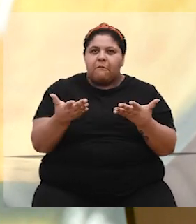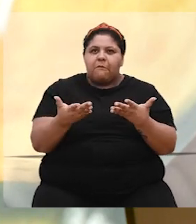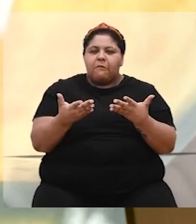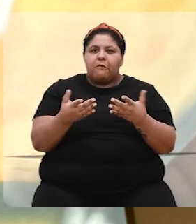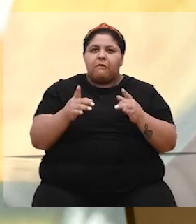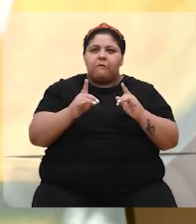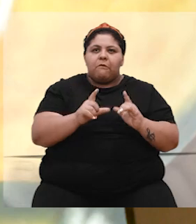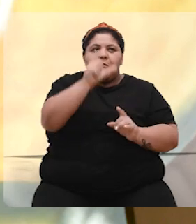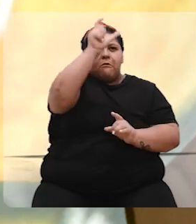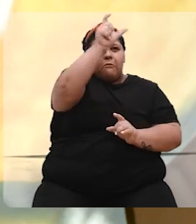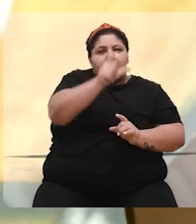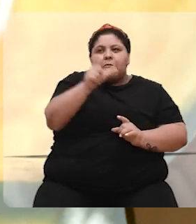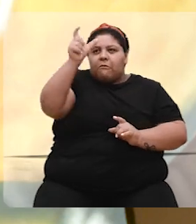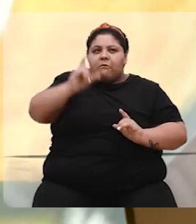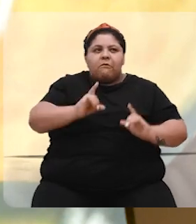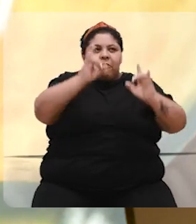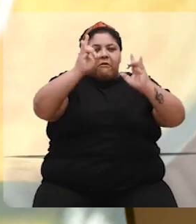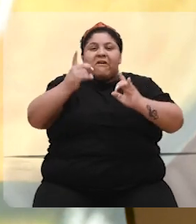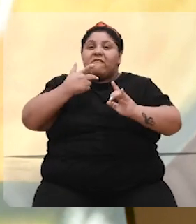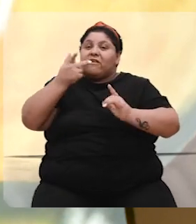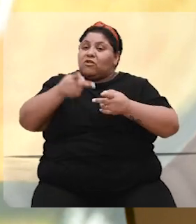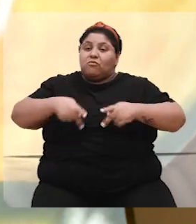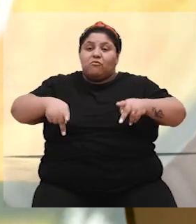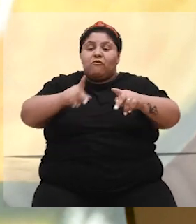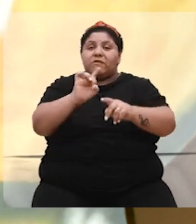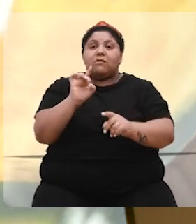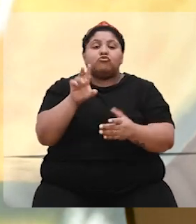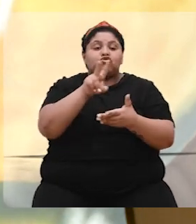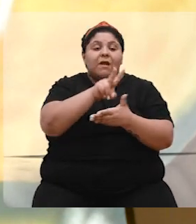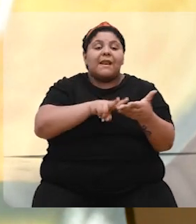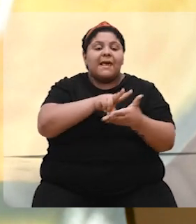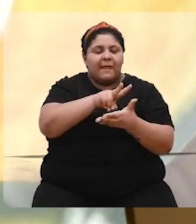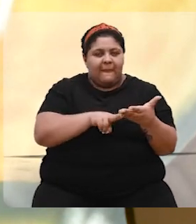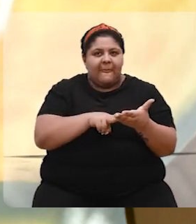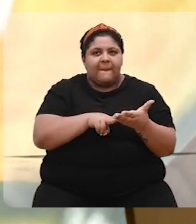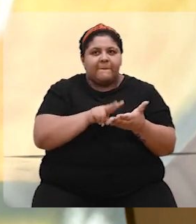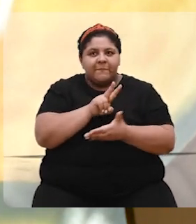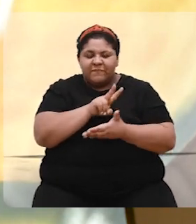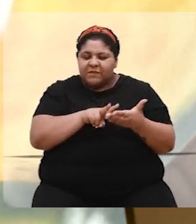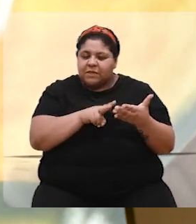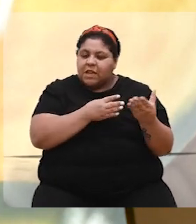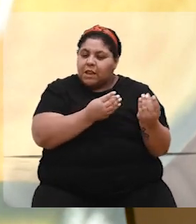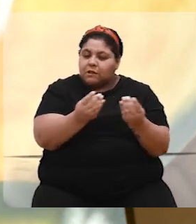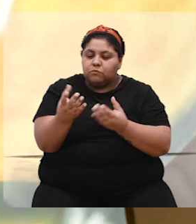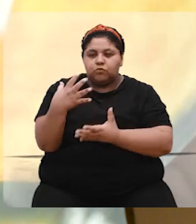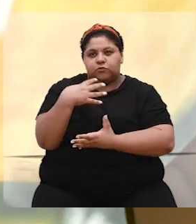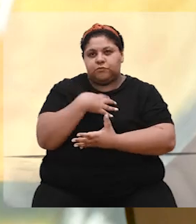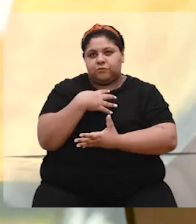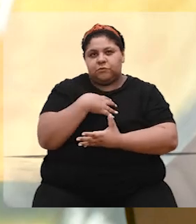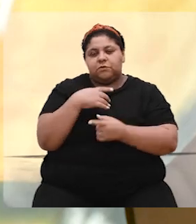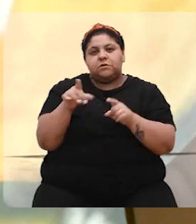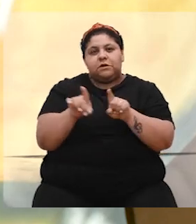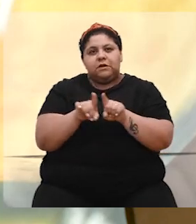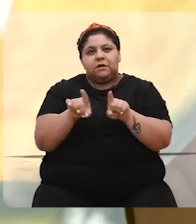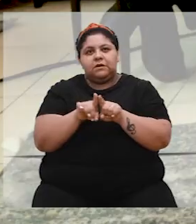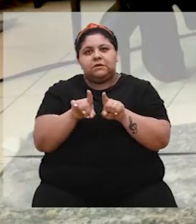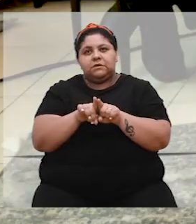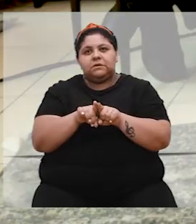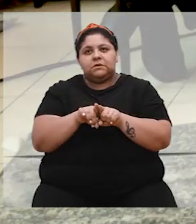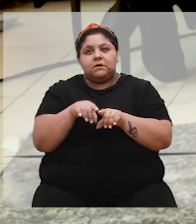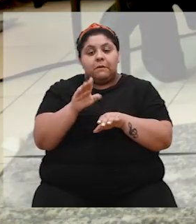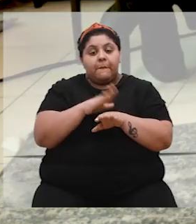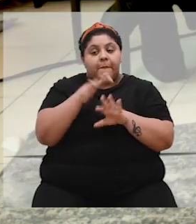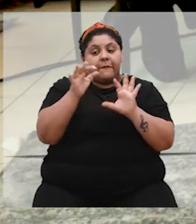um piloti do outro. A gente está falando de um povo que não só lê, e lê de muitas maneiras,